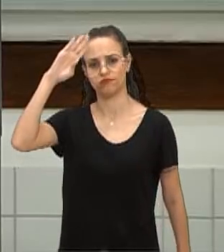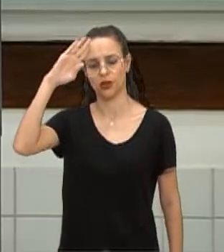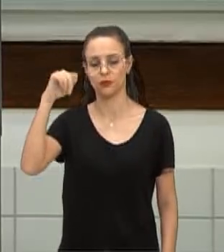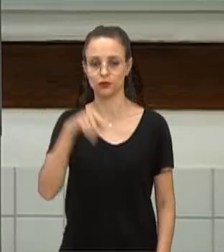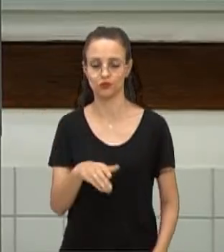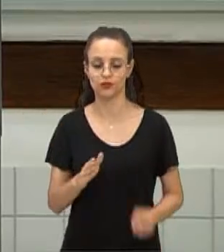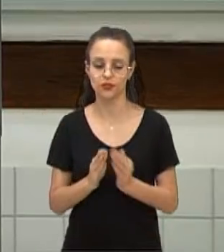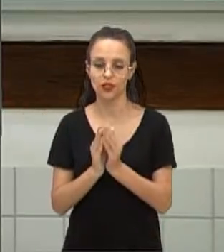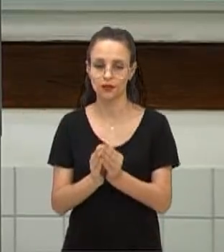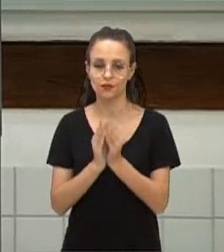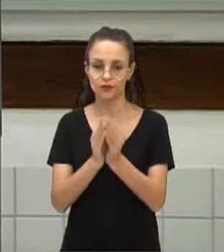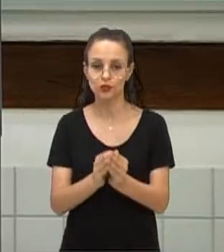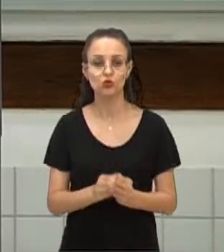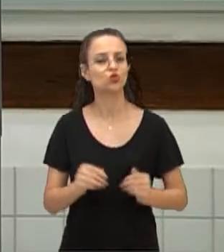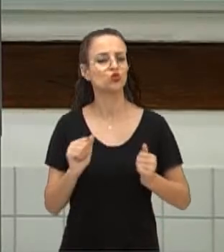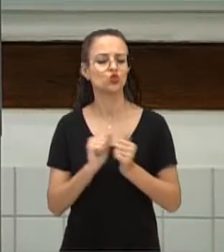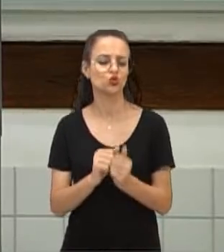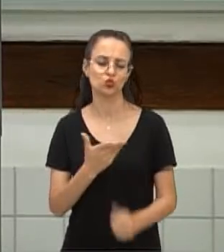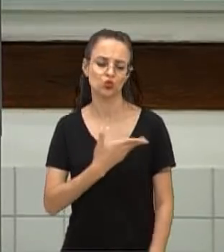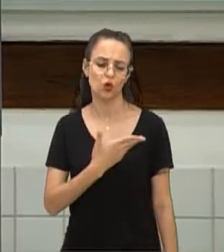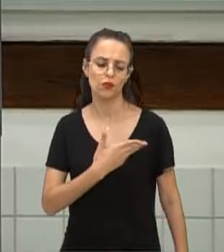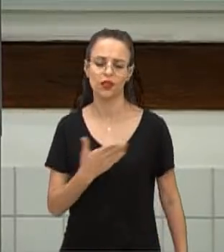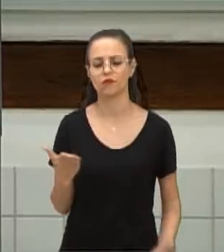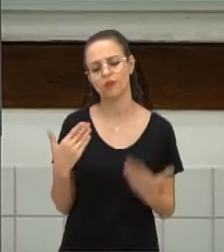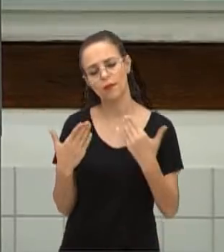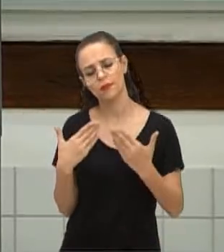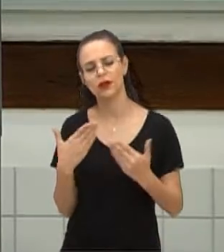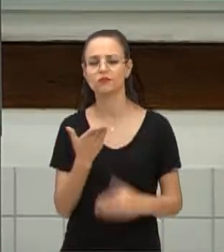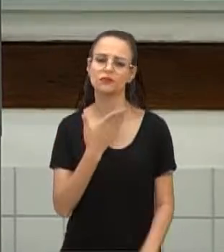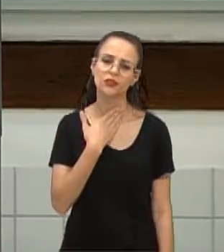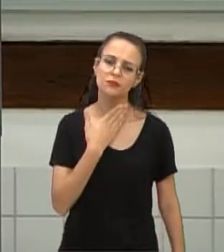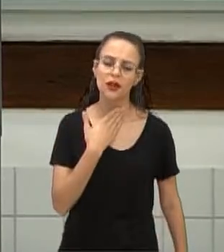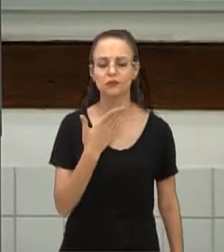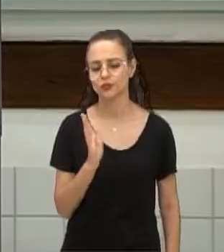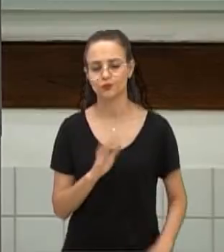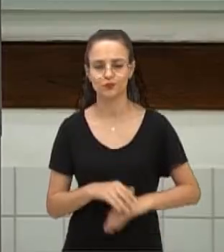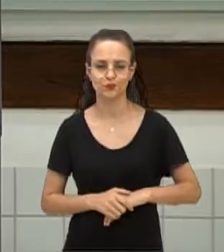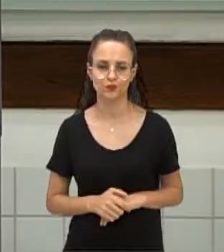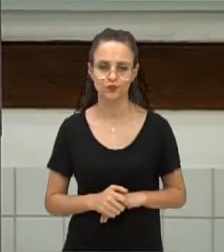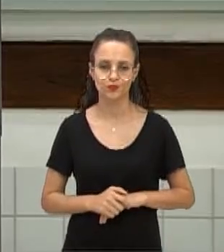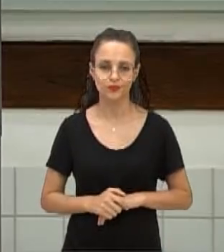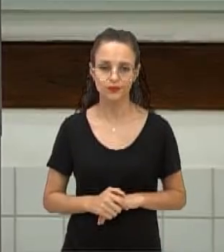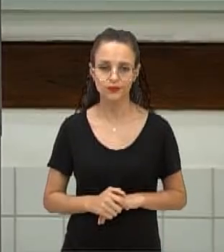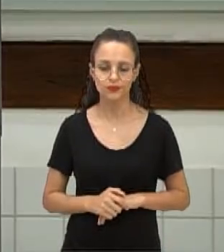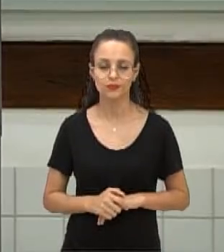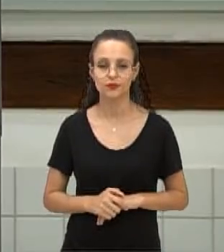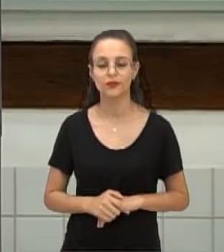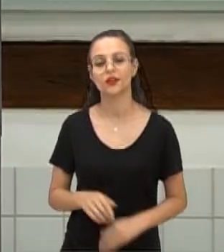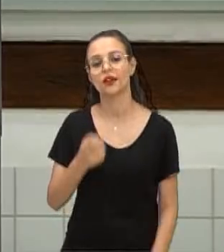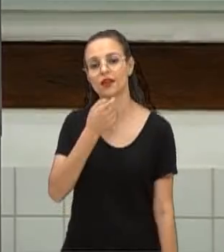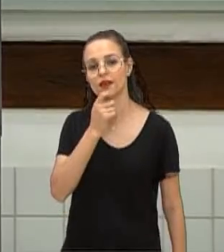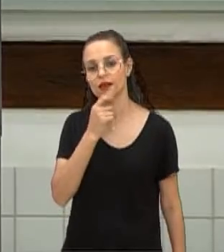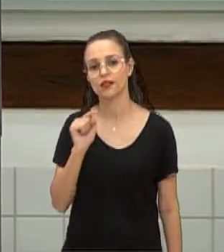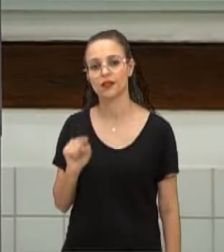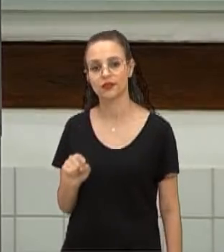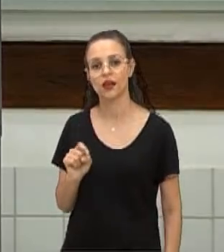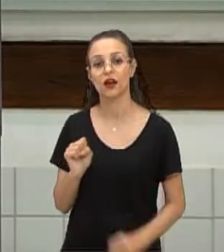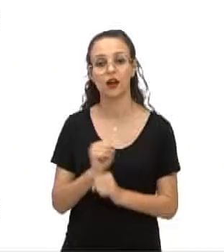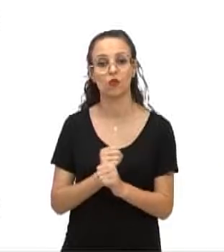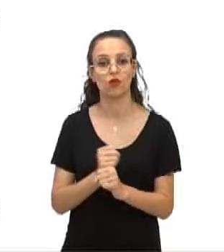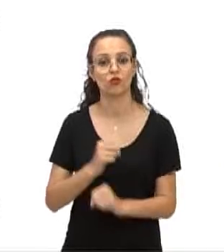desse navio. Fazer companhia ao capitão, conversar com ele, bater um papo e tal. Certo? Saíram da Inglaterra em